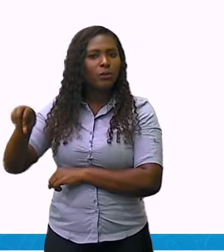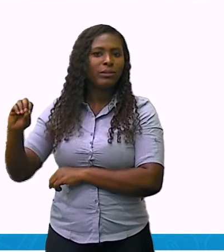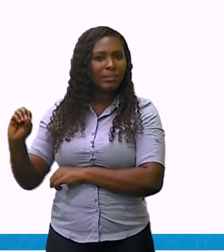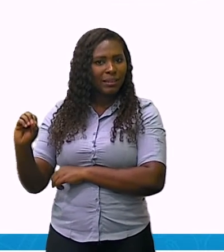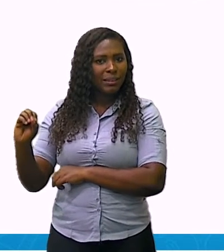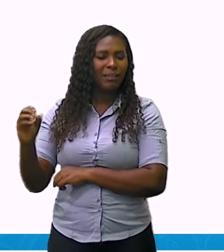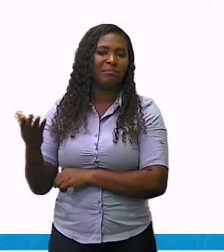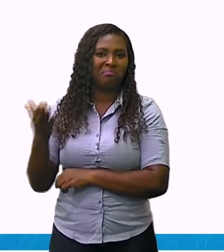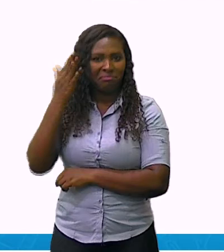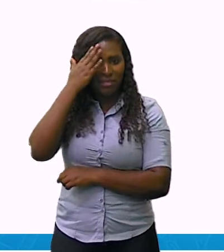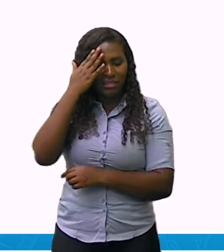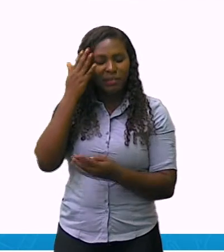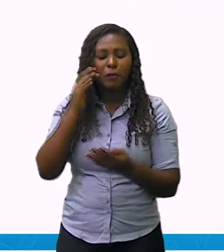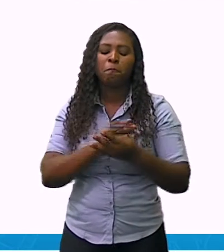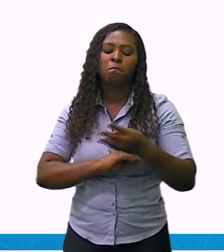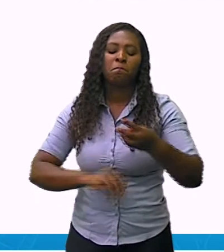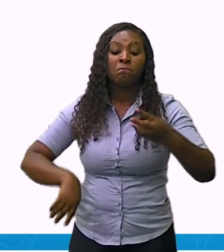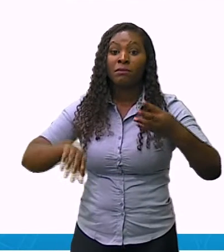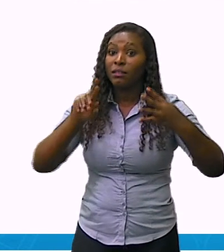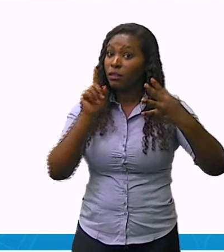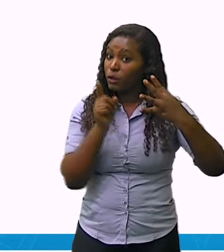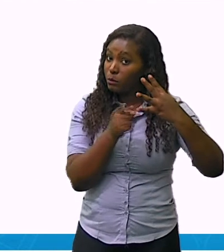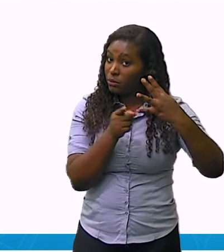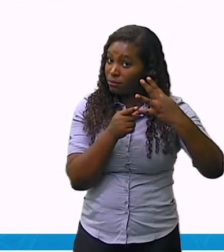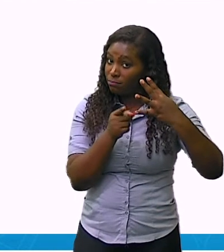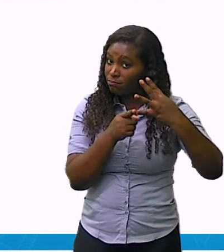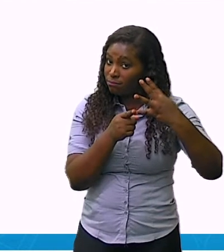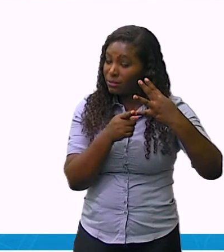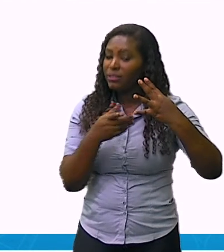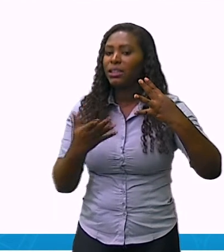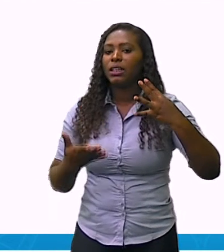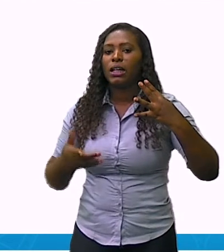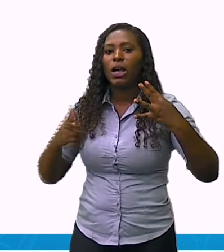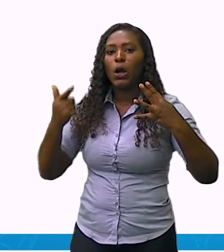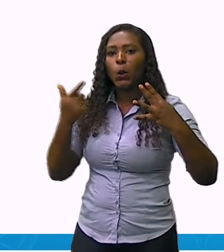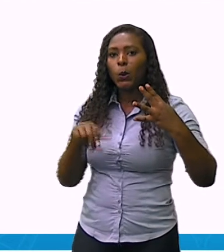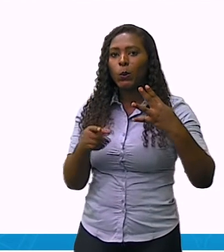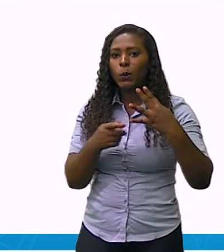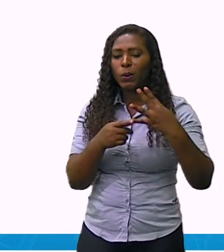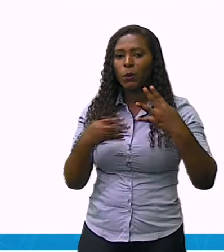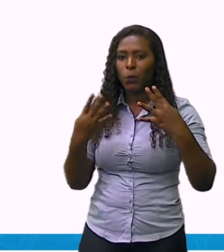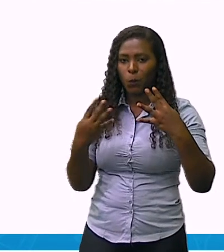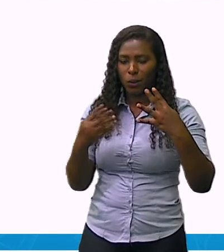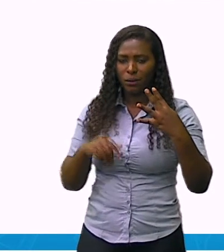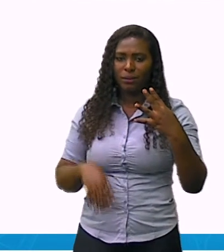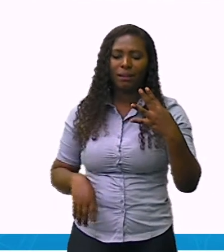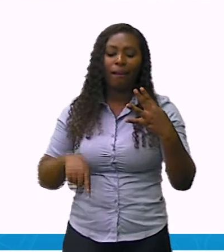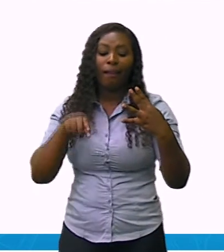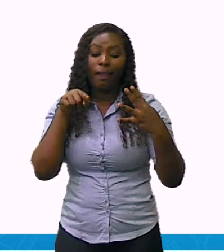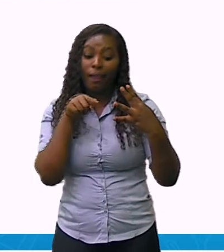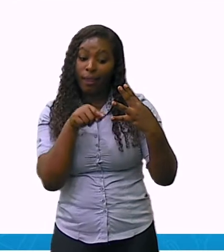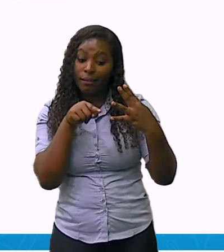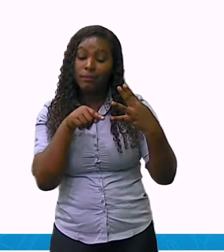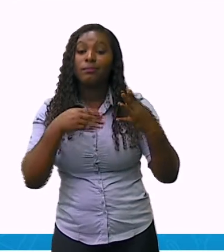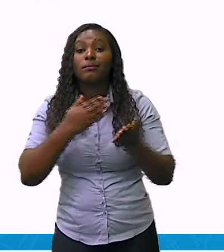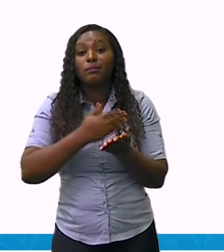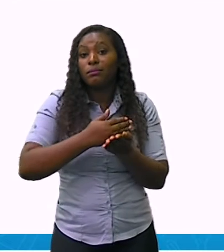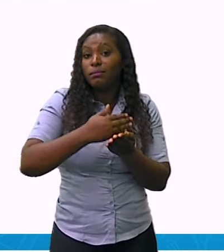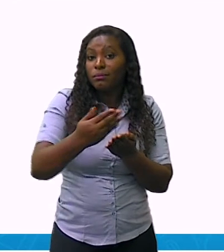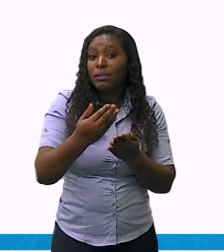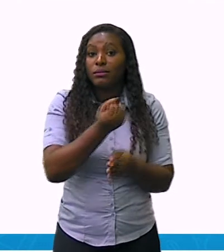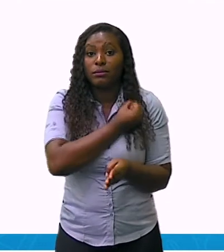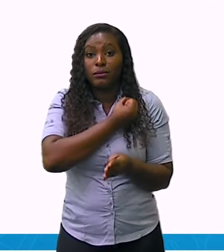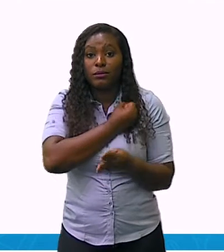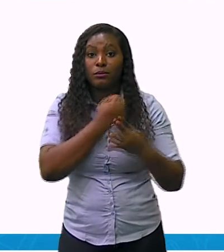Também existem as rodovias diagonais. Estas começam com o